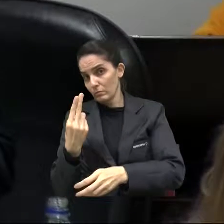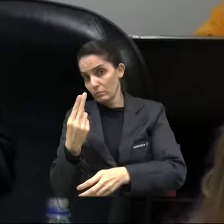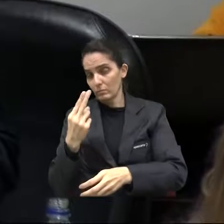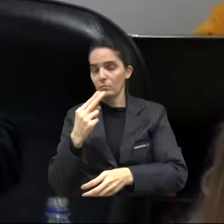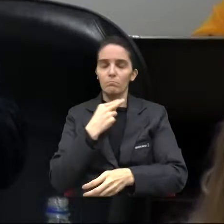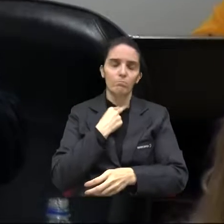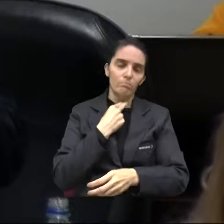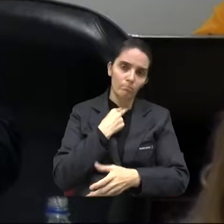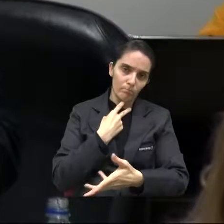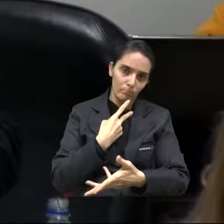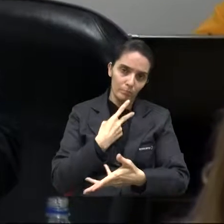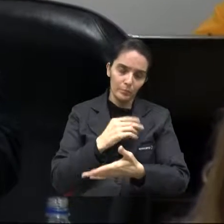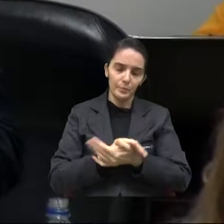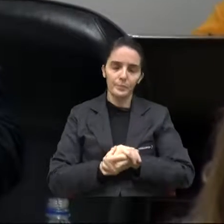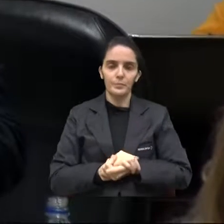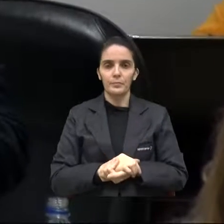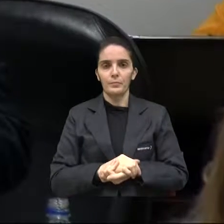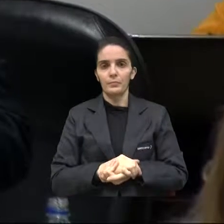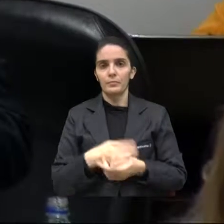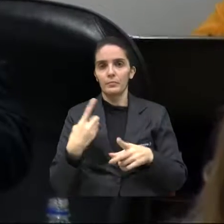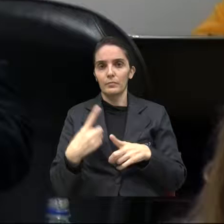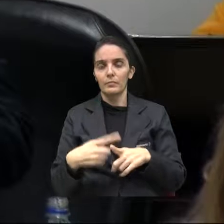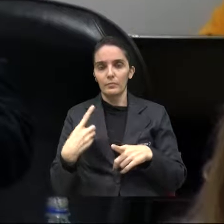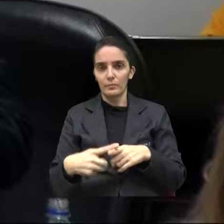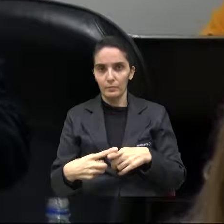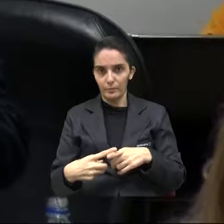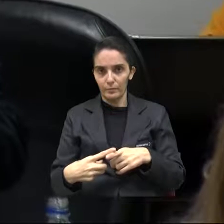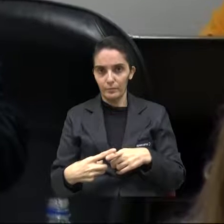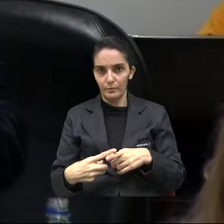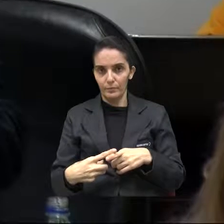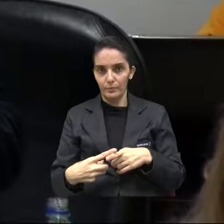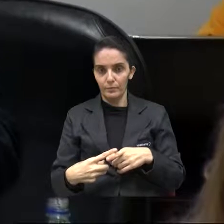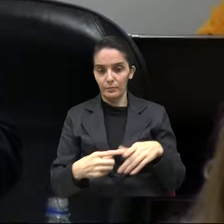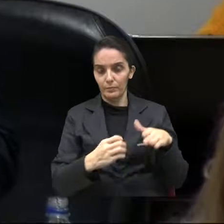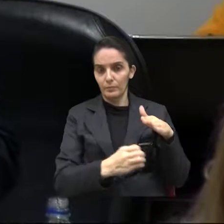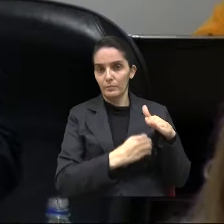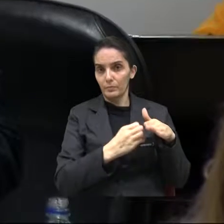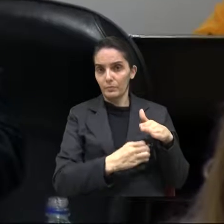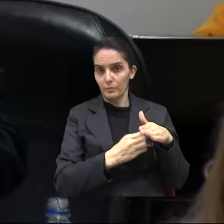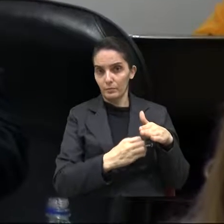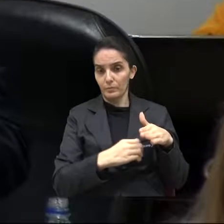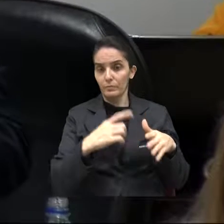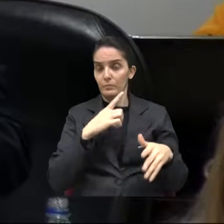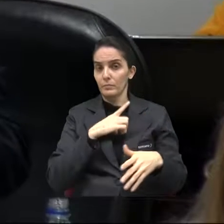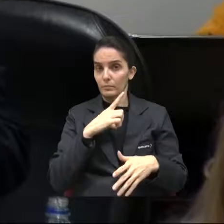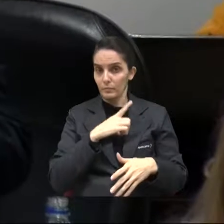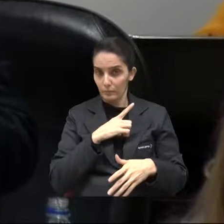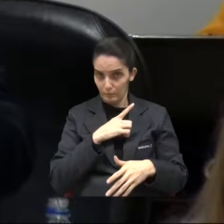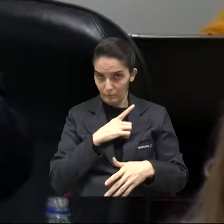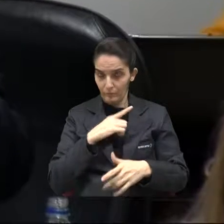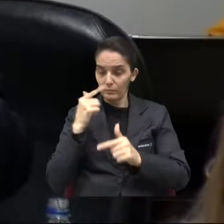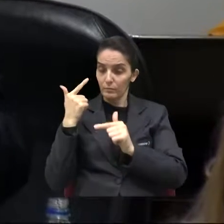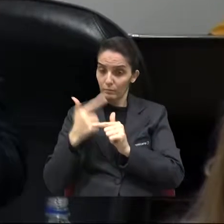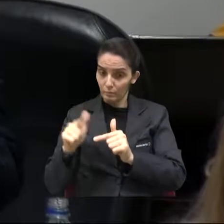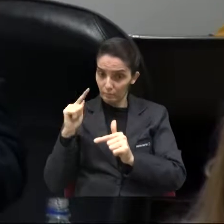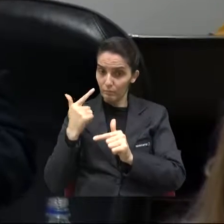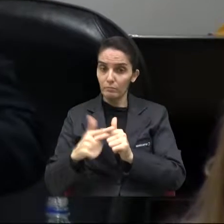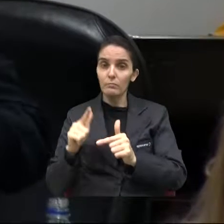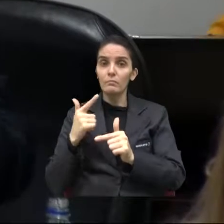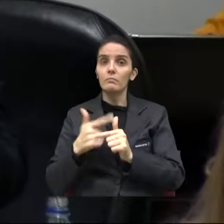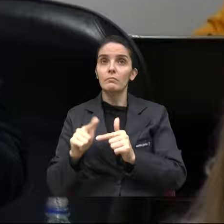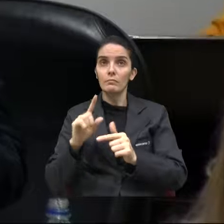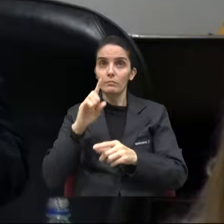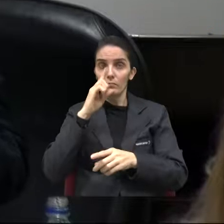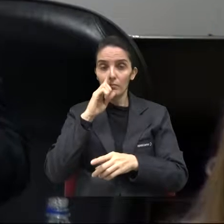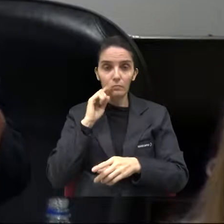está acontecendo. Até porque ele vai enfrentar uma grande batalha e eu até gostaria